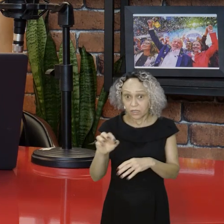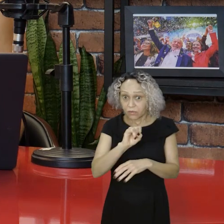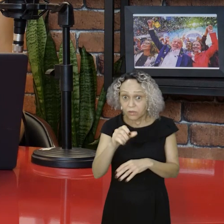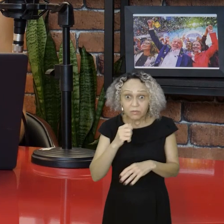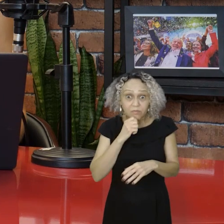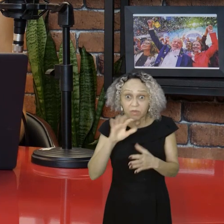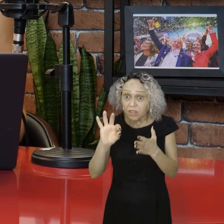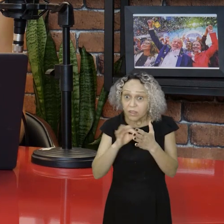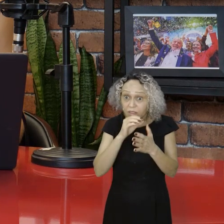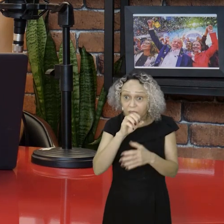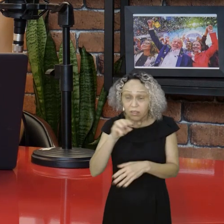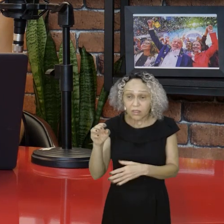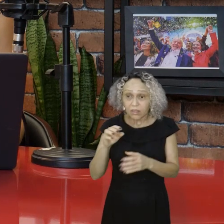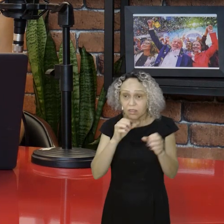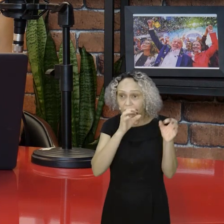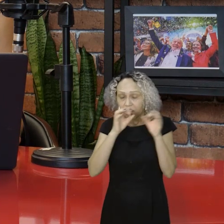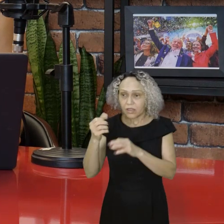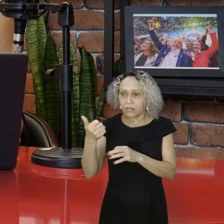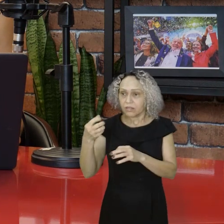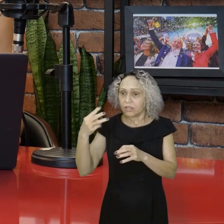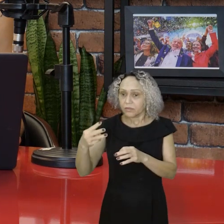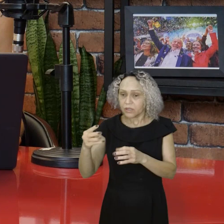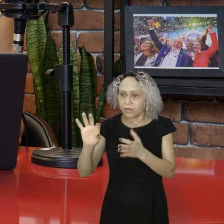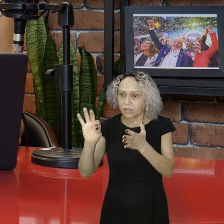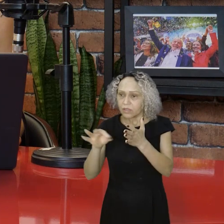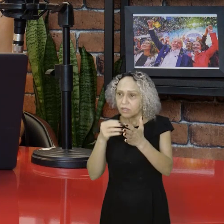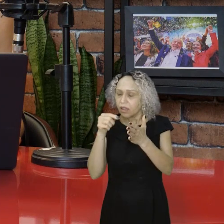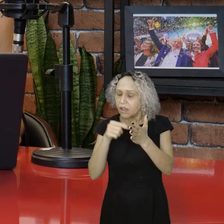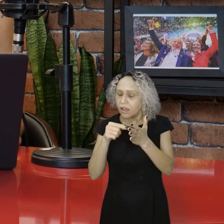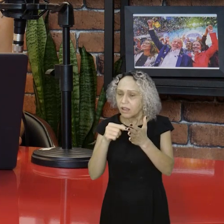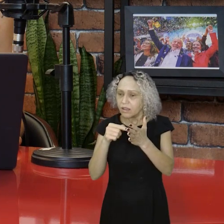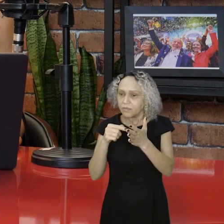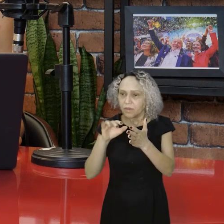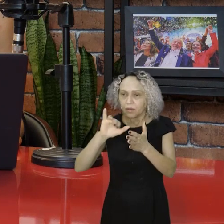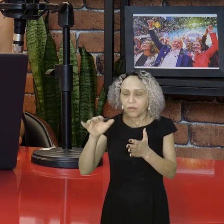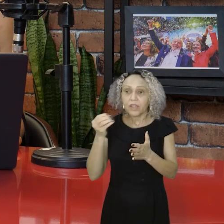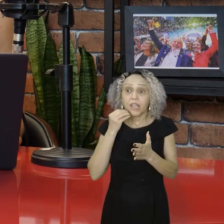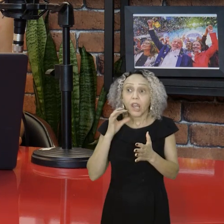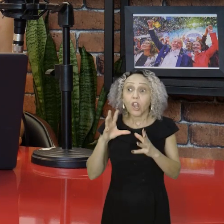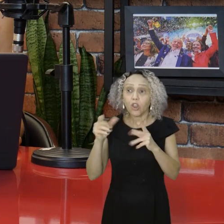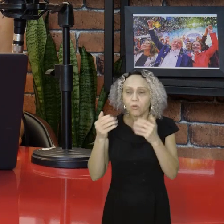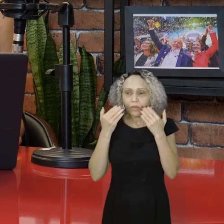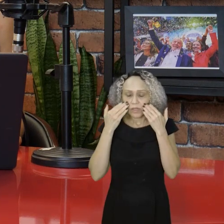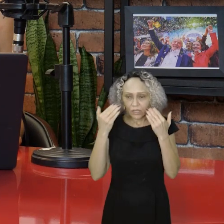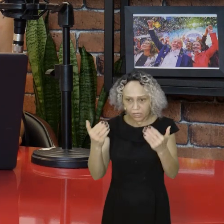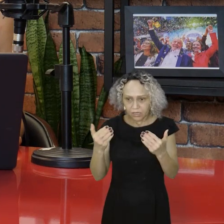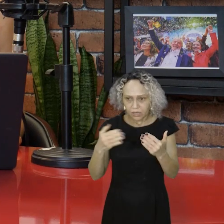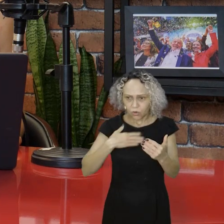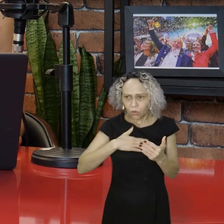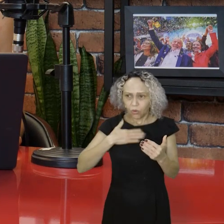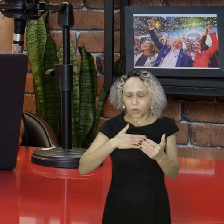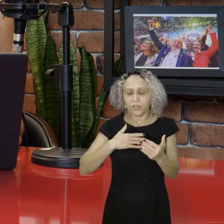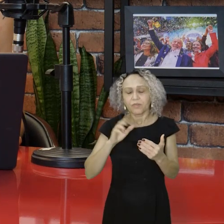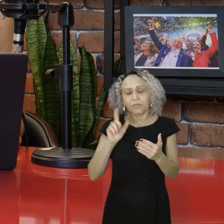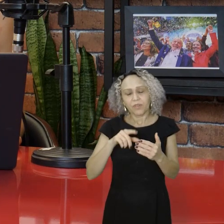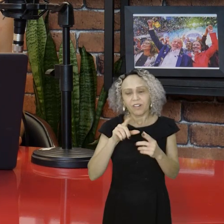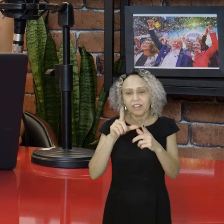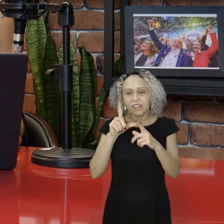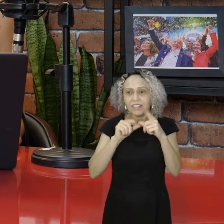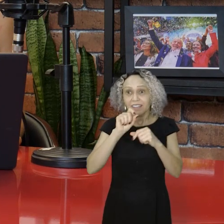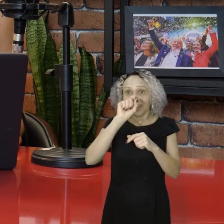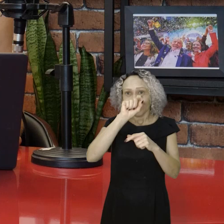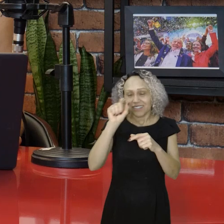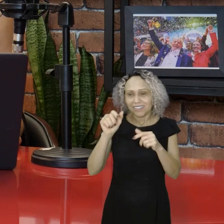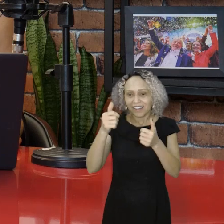ainda não segue o 13 Minutos no seu aplicativo, clica aí no botão seguir para você não perder nenhum episódio. E se você gostou, pode